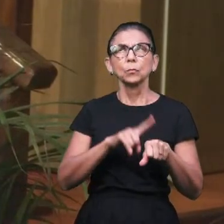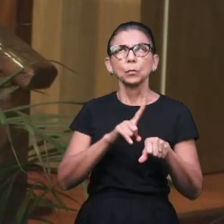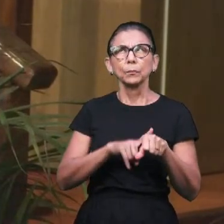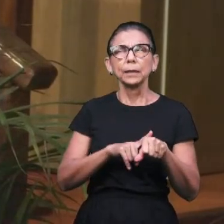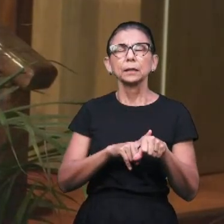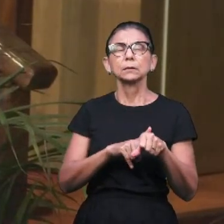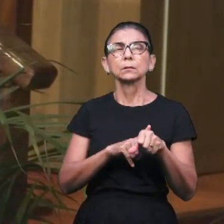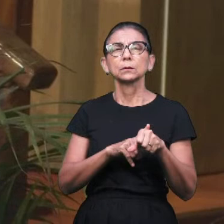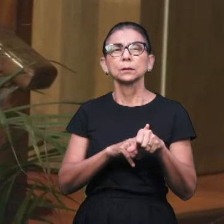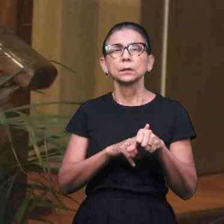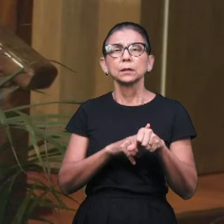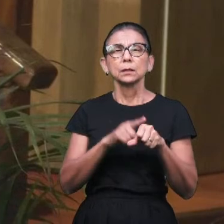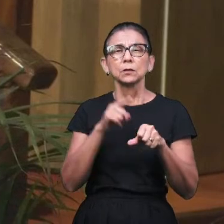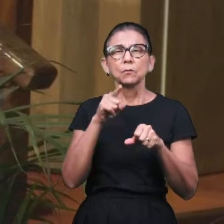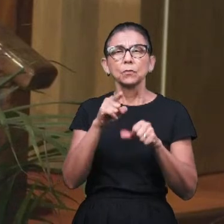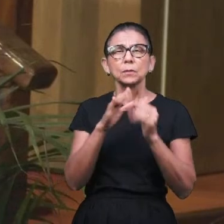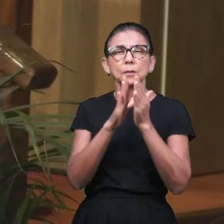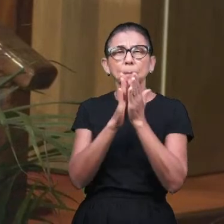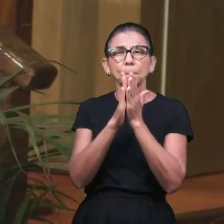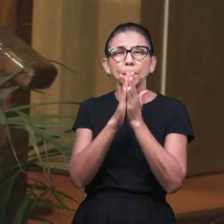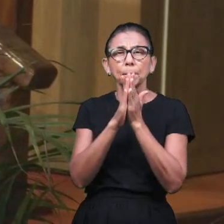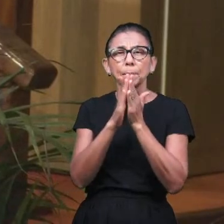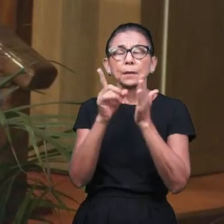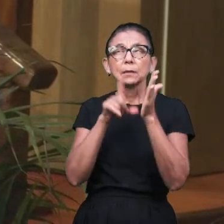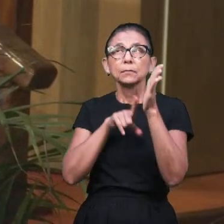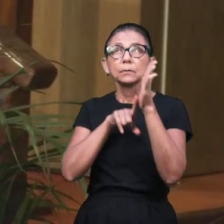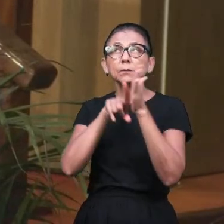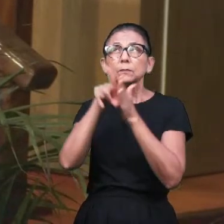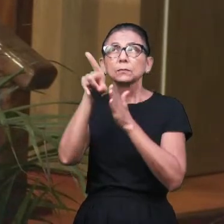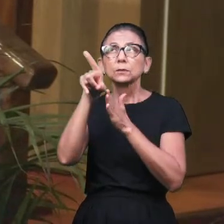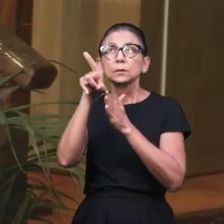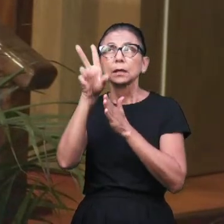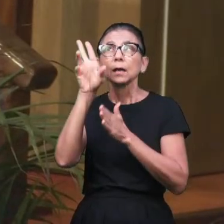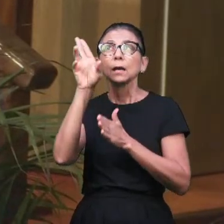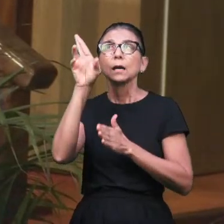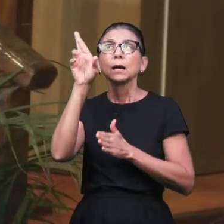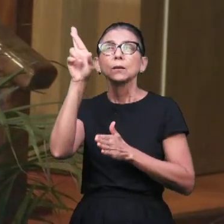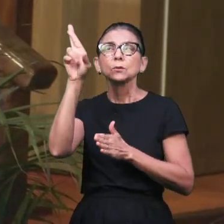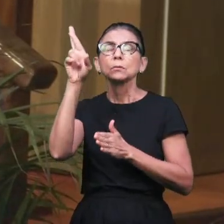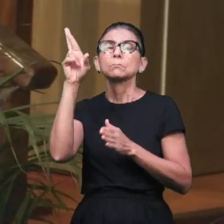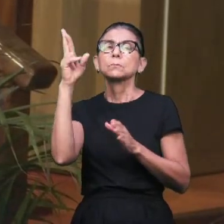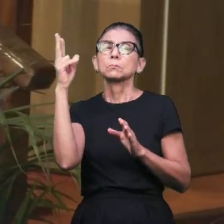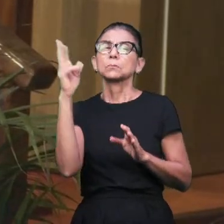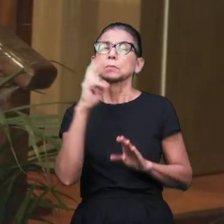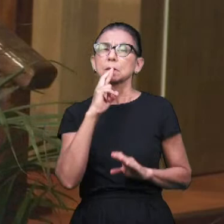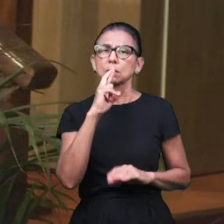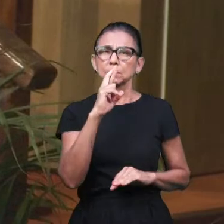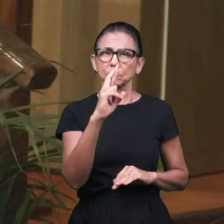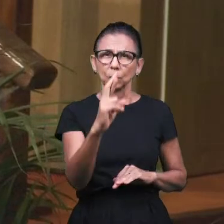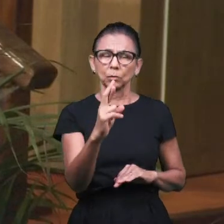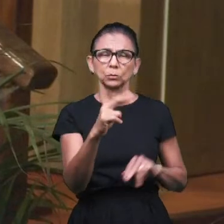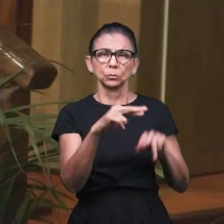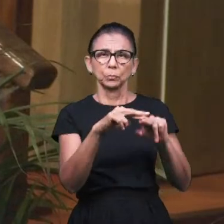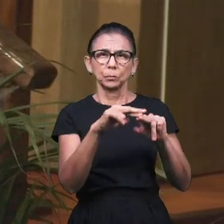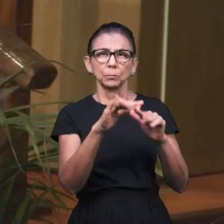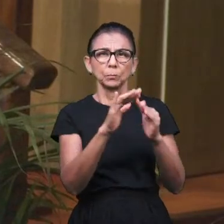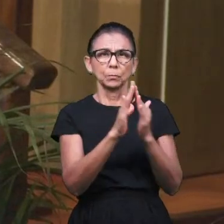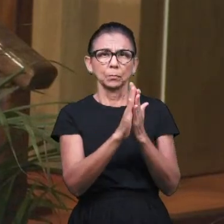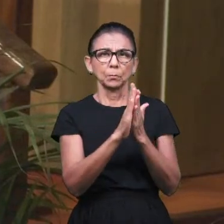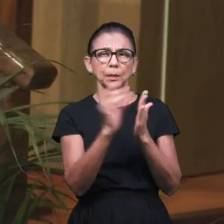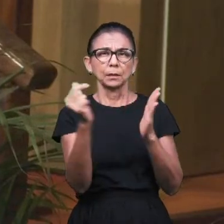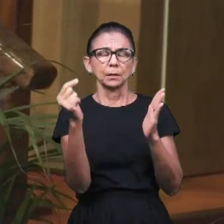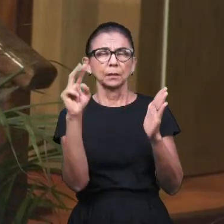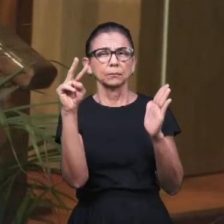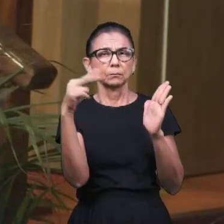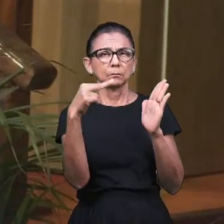um, né? Aquela palavra que o Senhor tem de ânimo para as vidas. Então, o culto de sexta-feira é